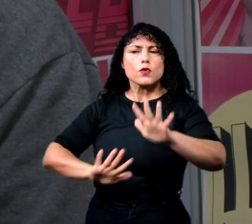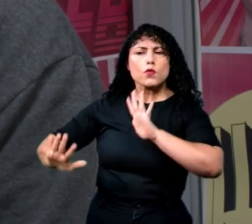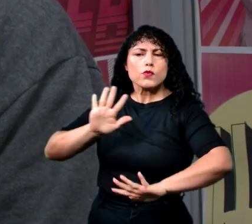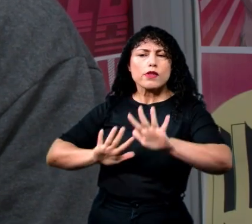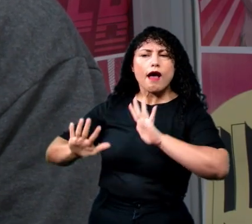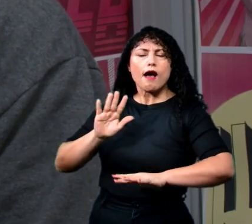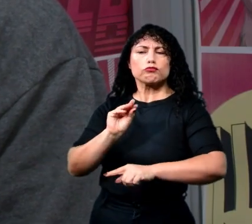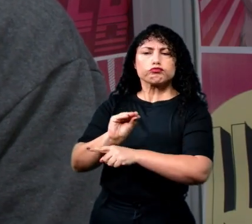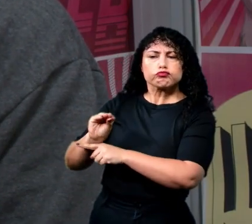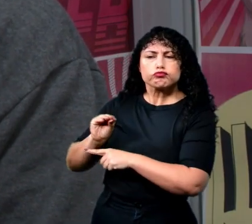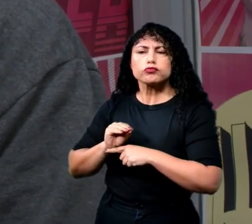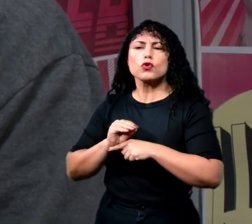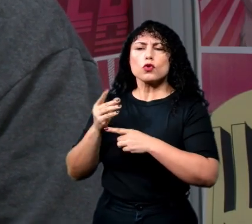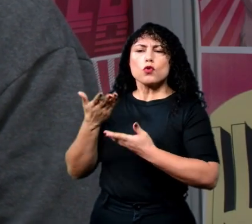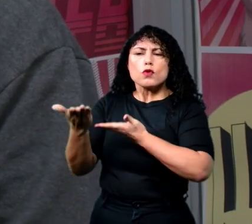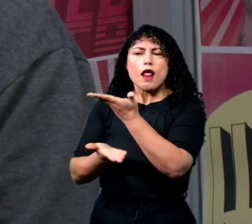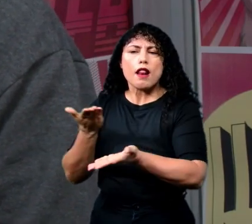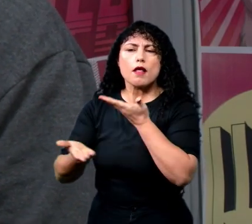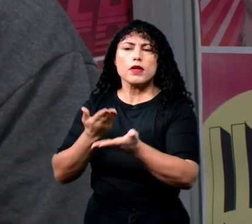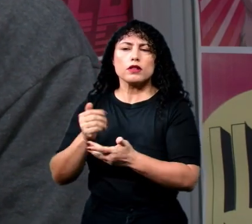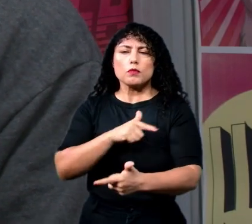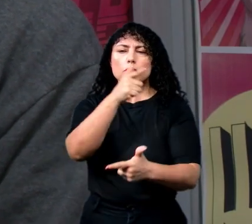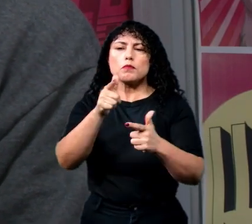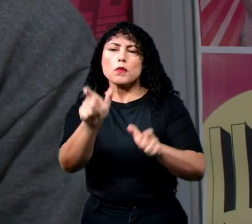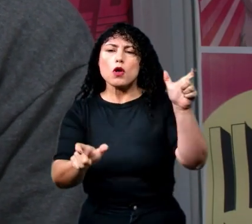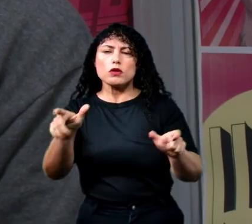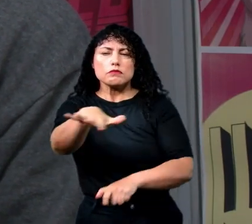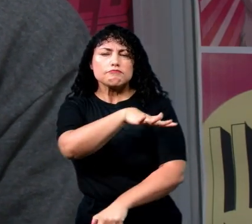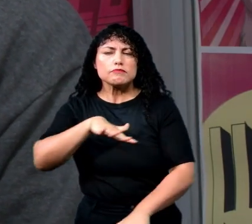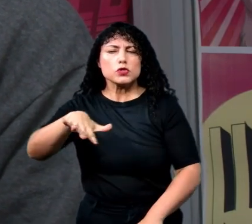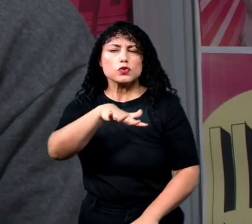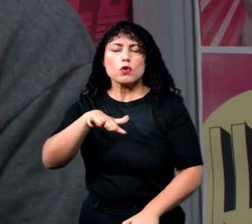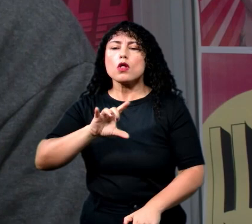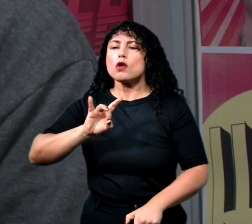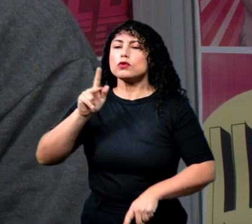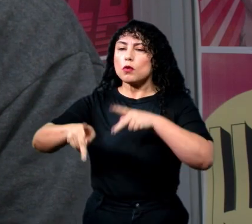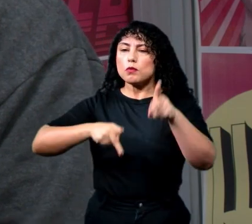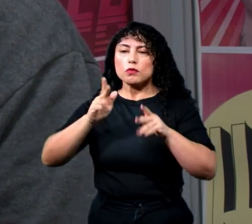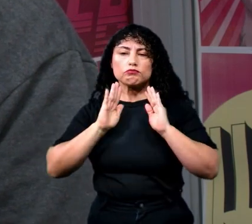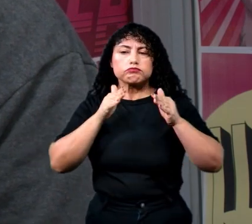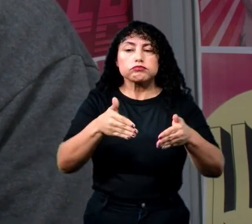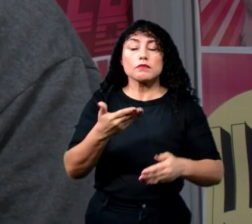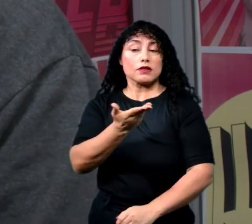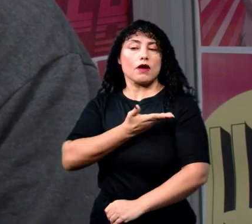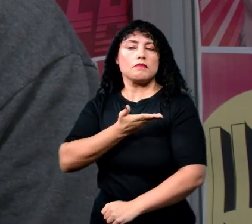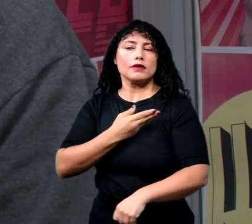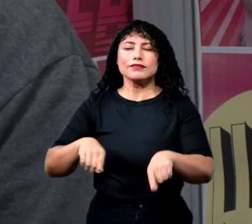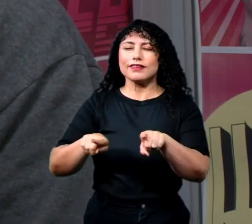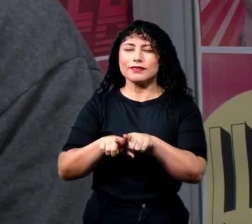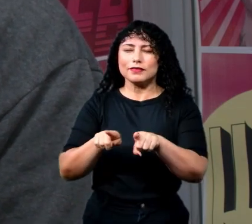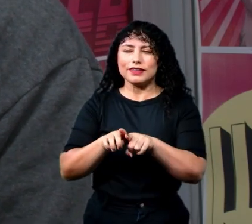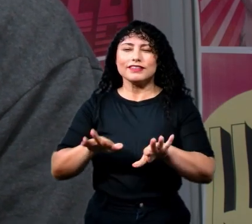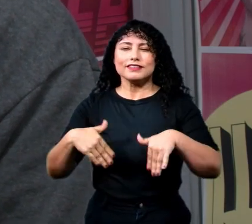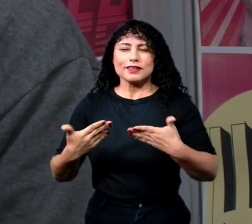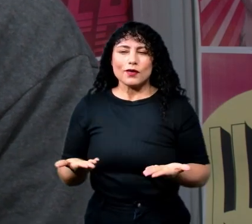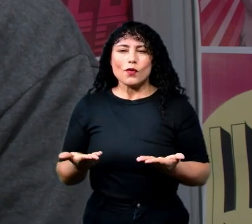né, no tratamento com o próximo. Não só o público em si, mas com os colegas de trabalho também.